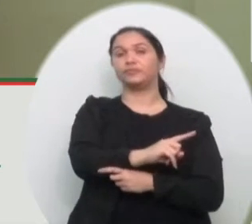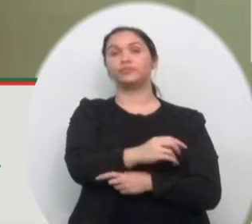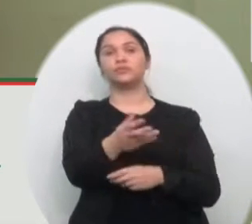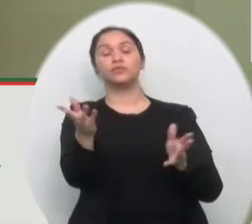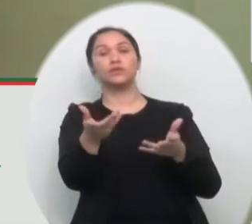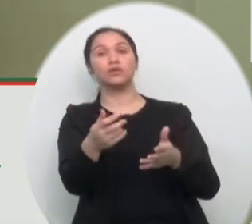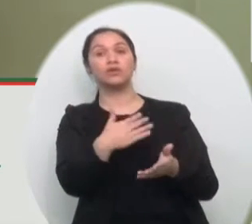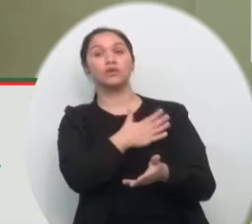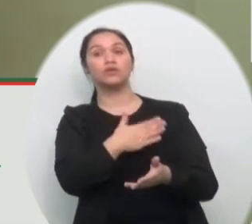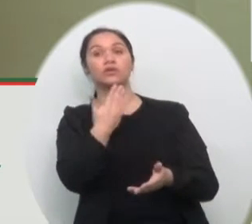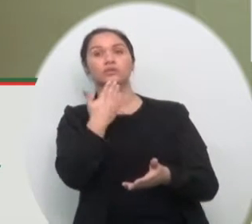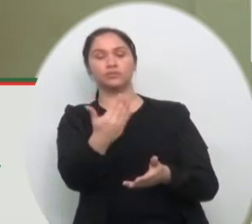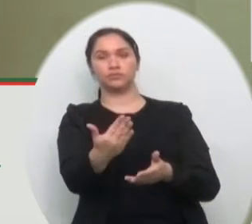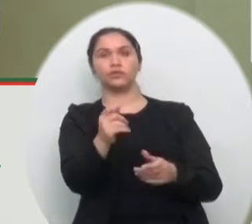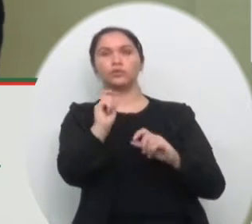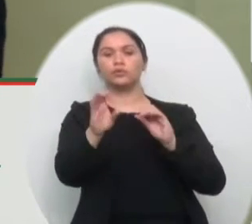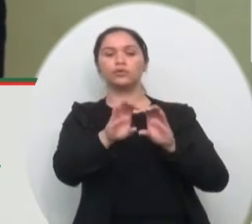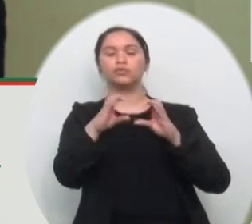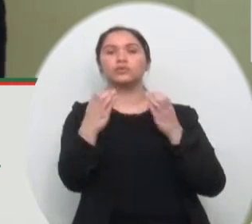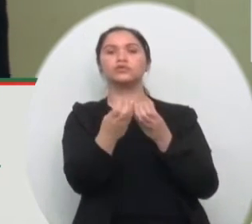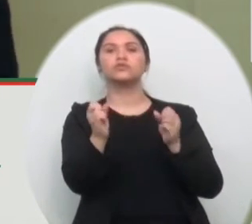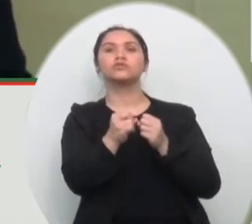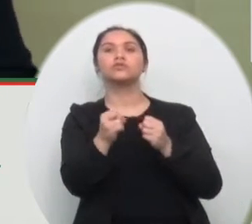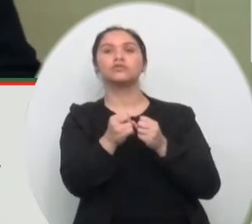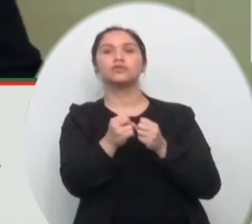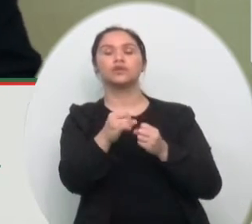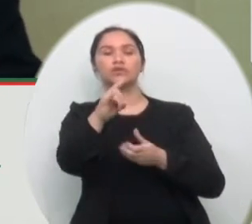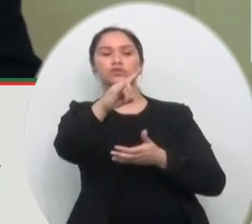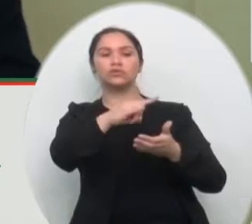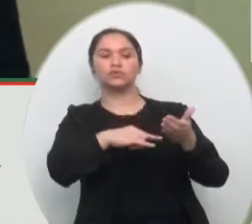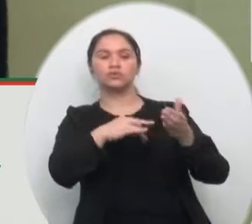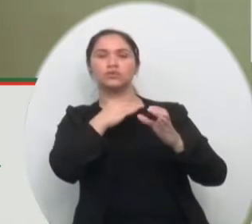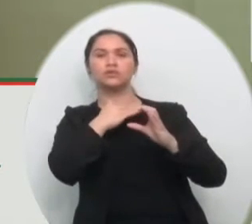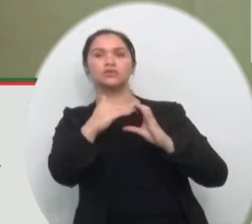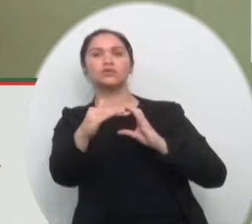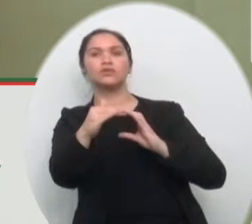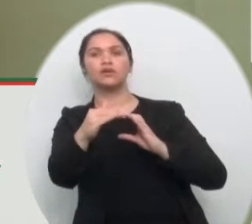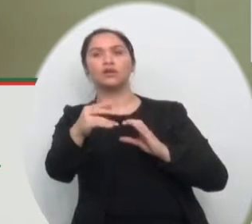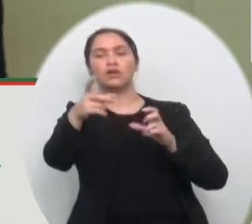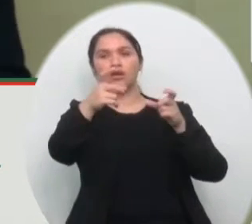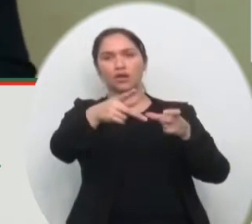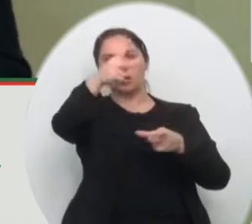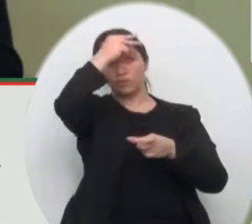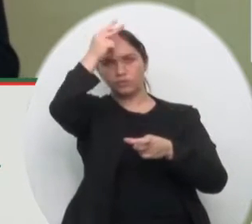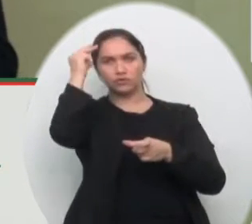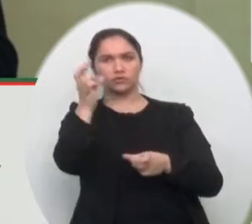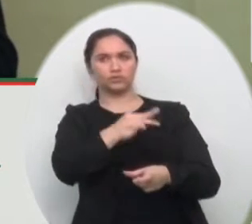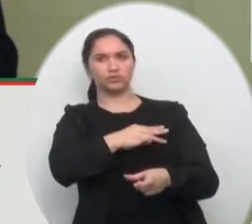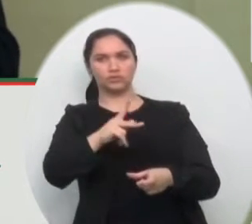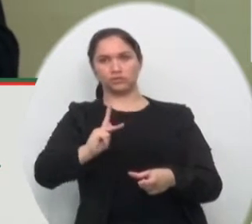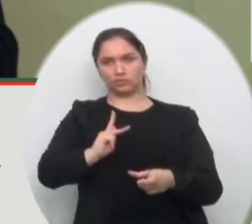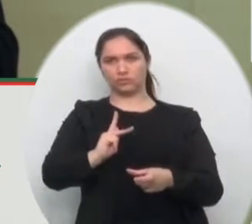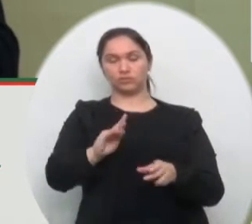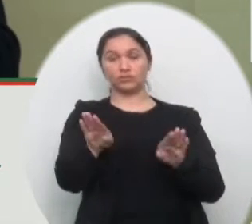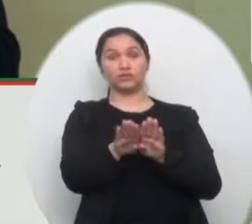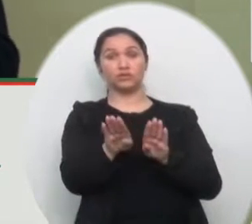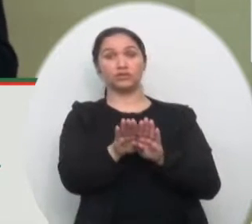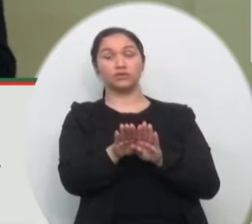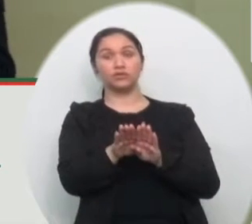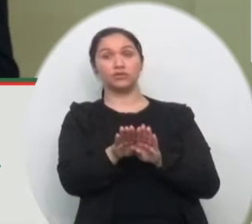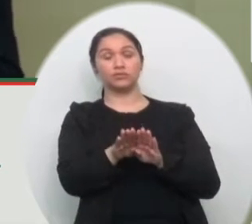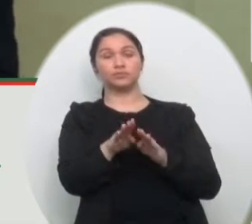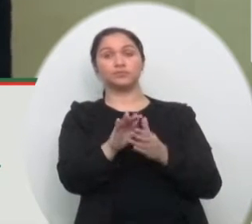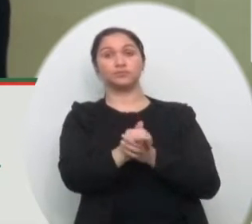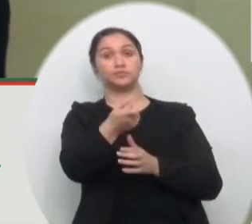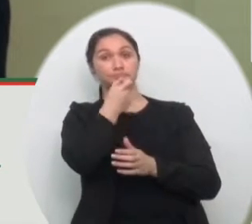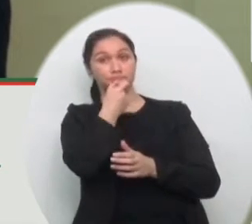por exemplo, de encaminhamento junto à Prefeitura, junto ao Ministério Público. E segundo, sugerir